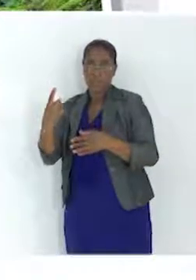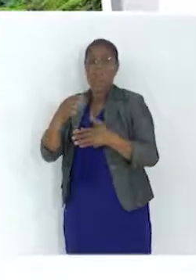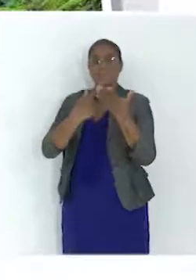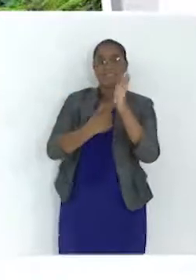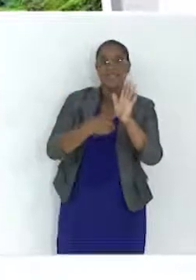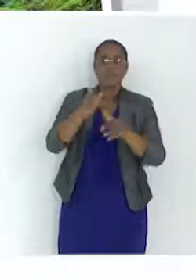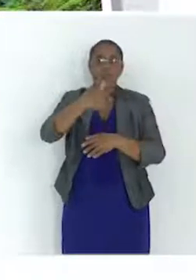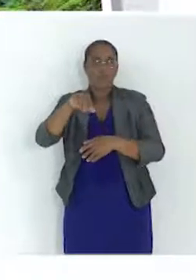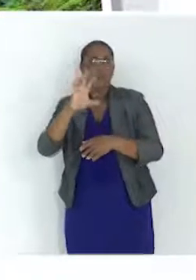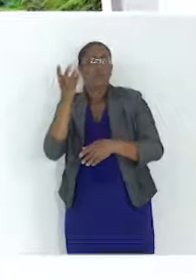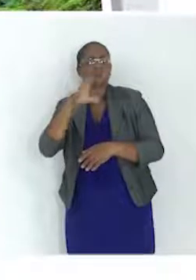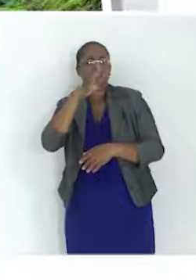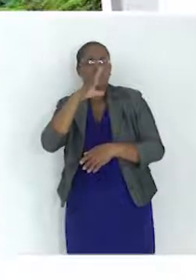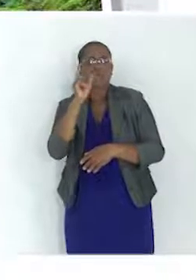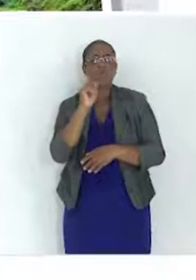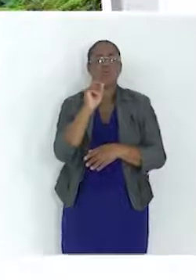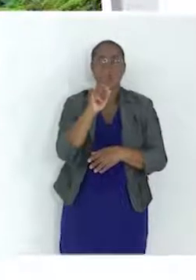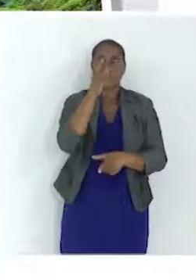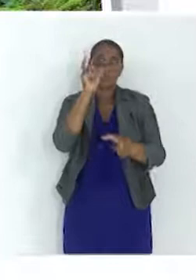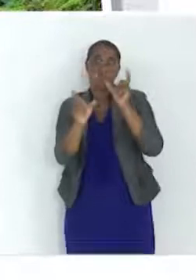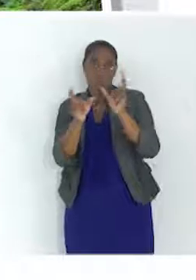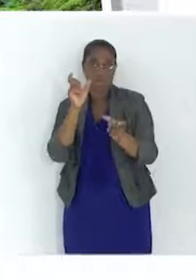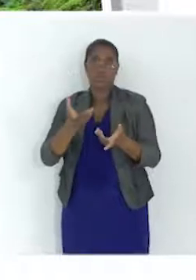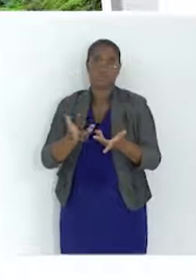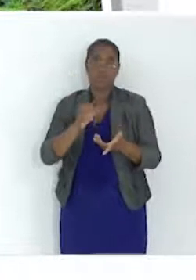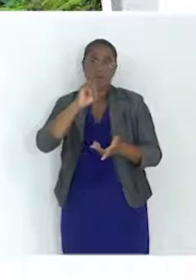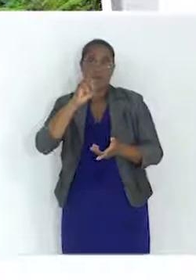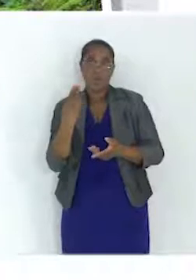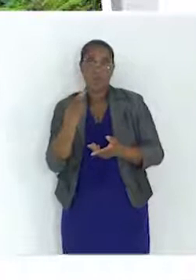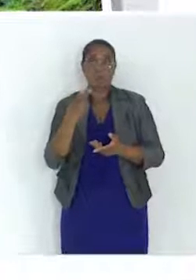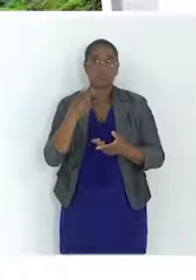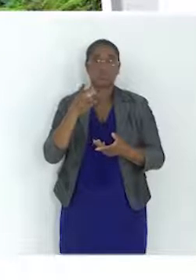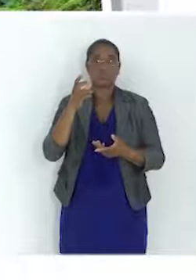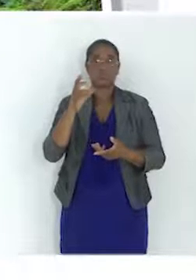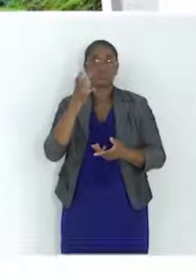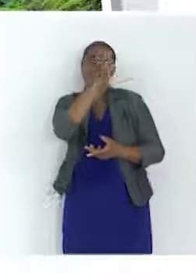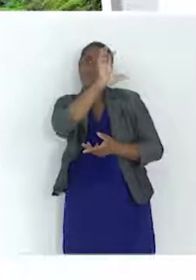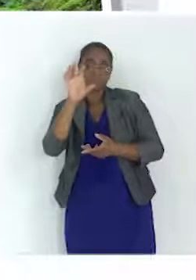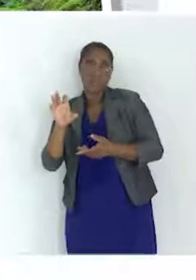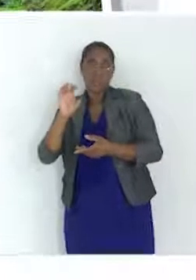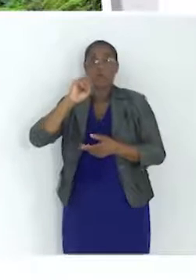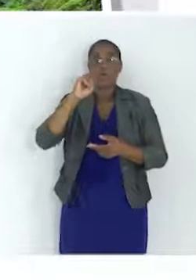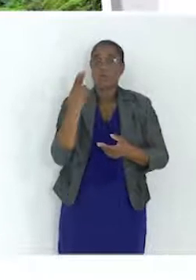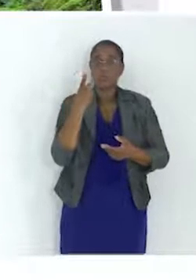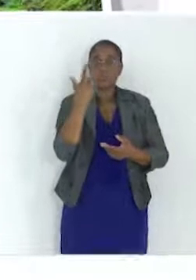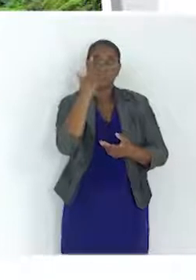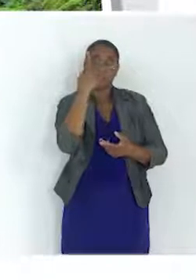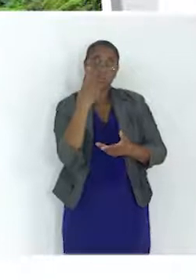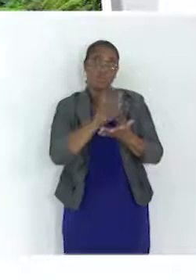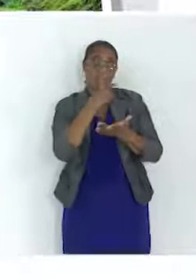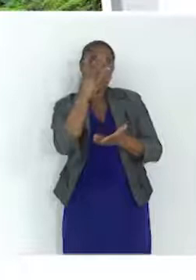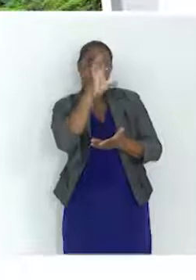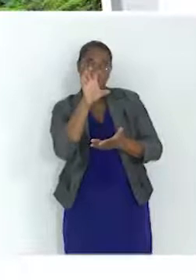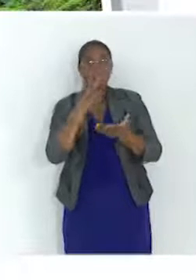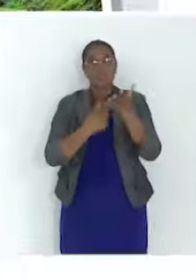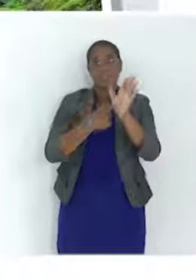pessoas, ou de continente, ou de um país, por exemplo, Cabo Verde, ou de uma ilha, Santo